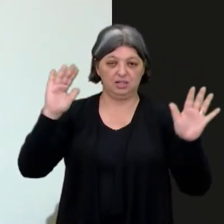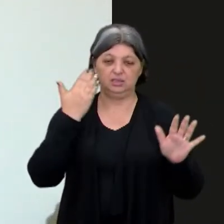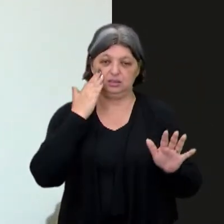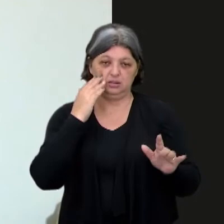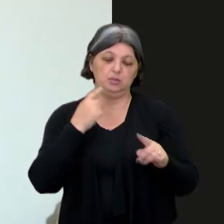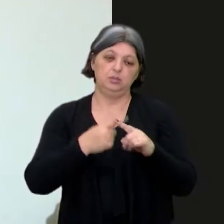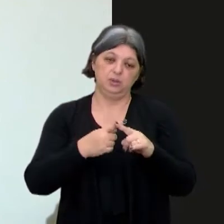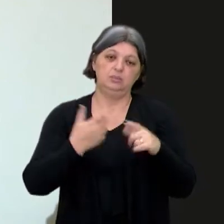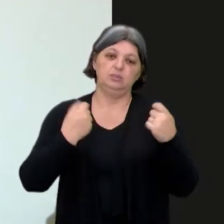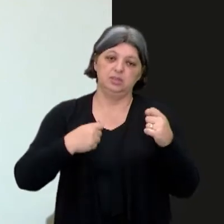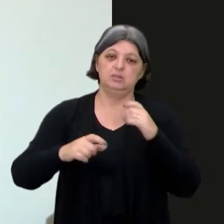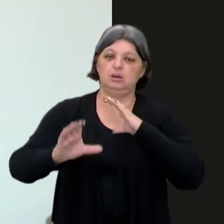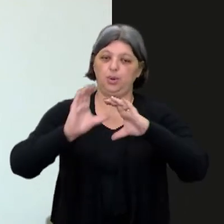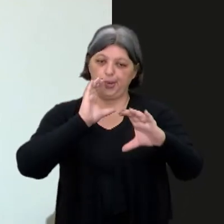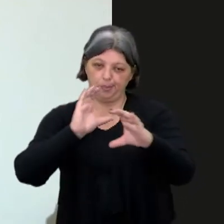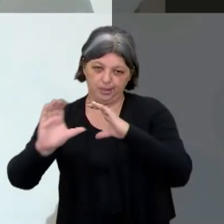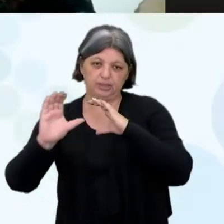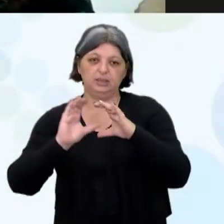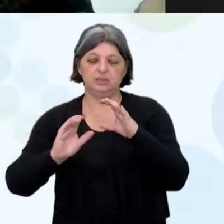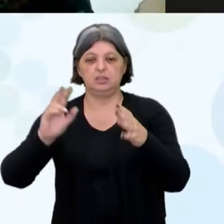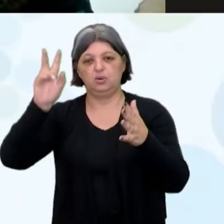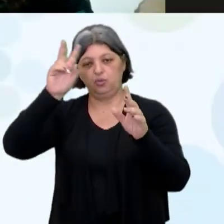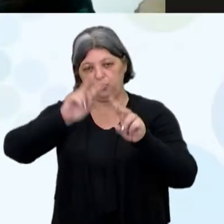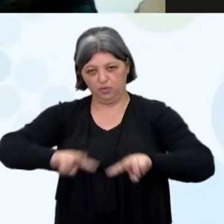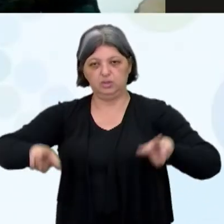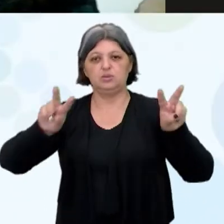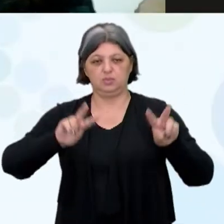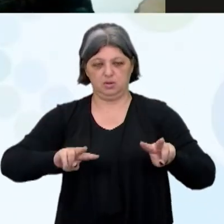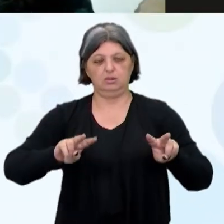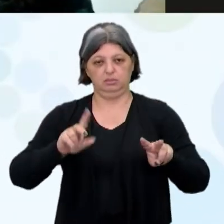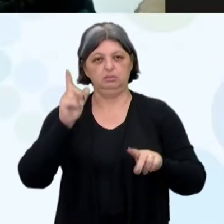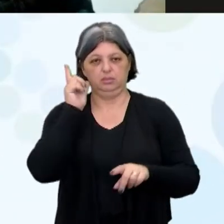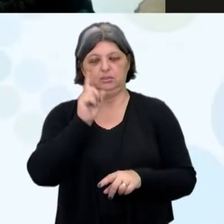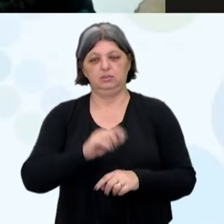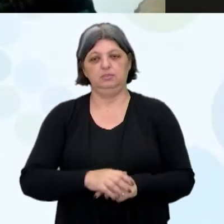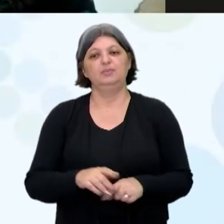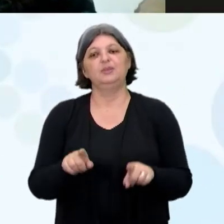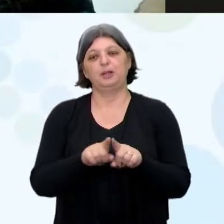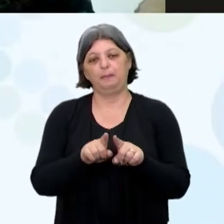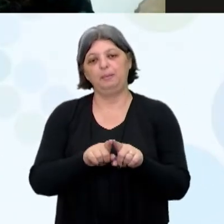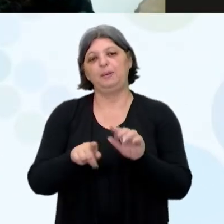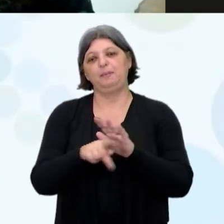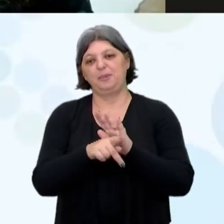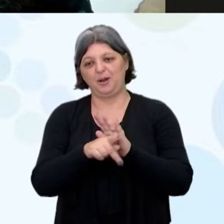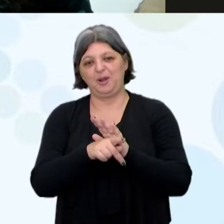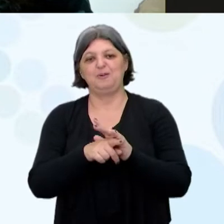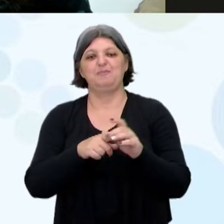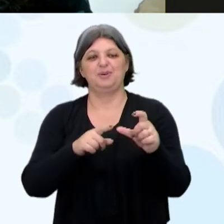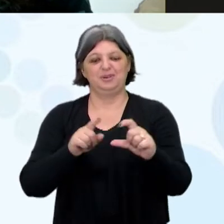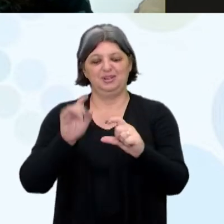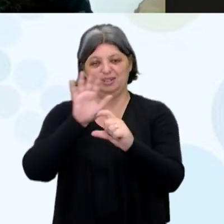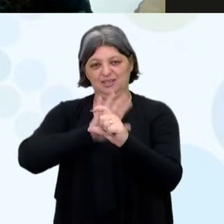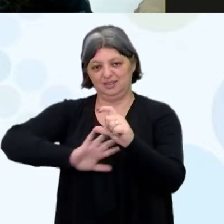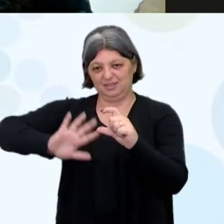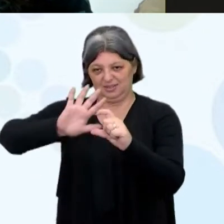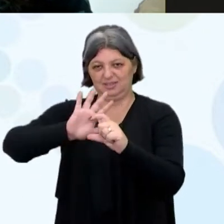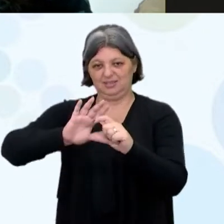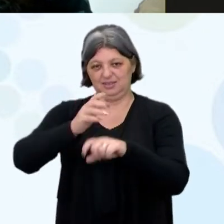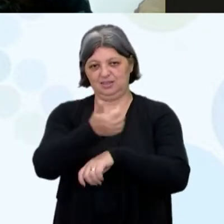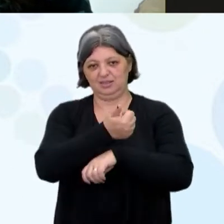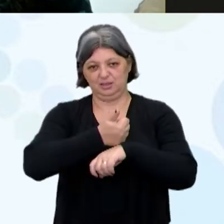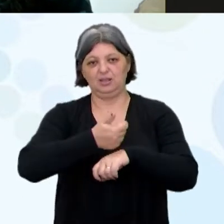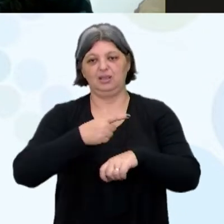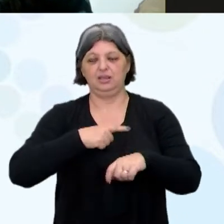ruídos. Então o chargista, no fundo, ele também é um repórter, né? Se você for olhar, porque ele tem essa